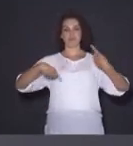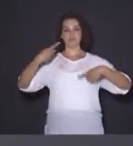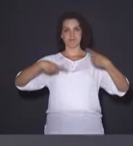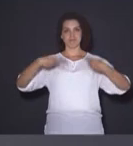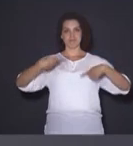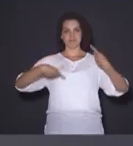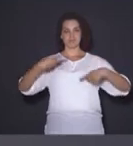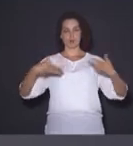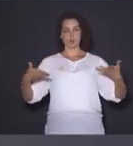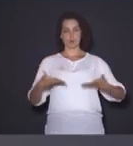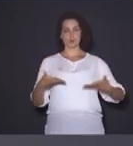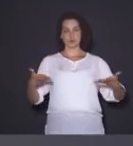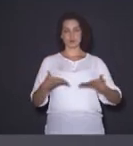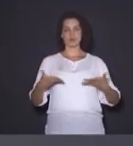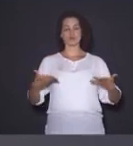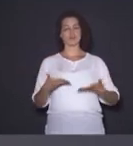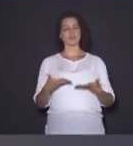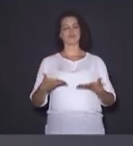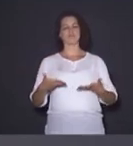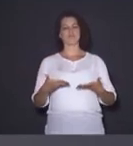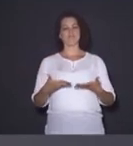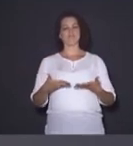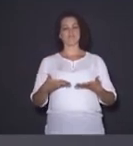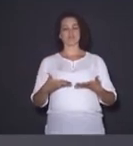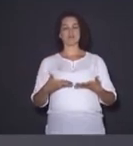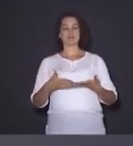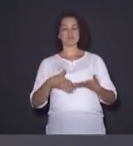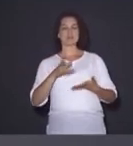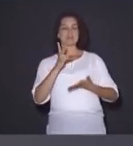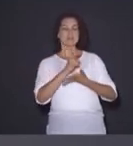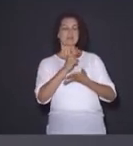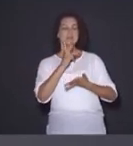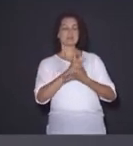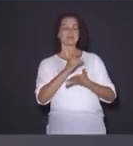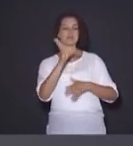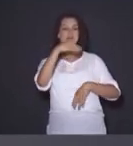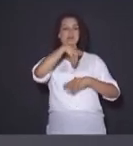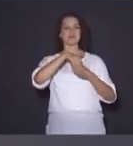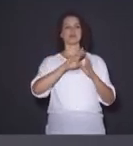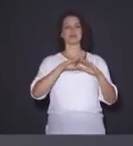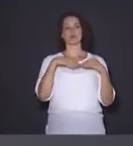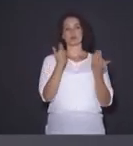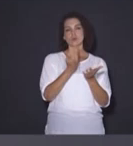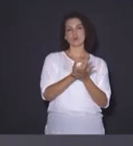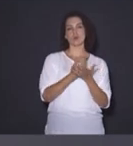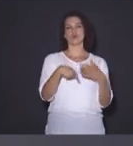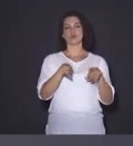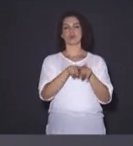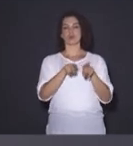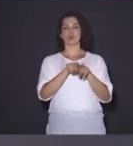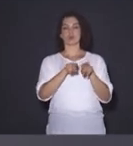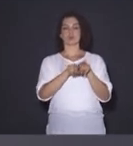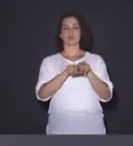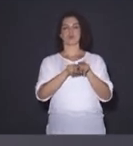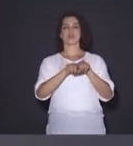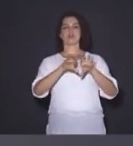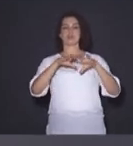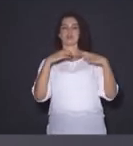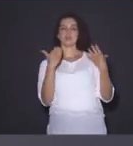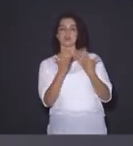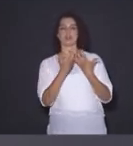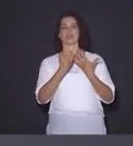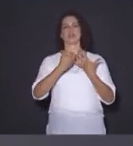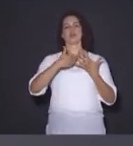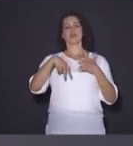nele é um debate que tem rodeado as escolas e tem rodeado nem as câmaras e todos os espaços legislativos do